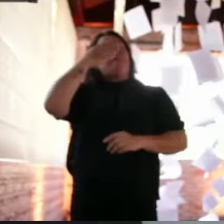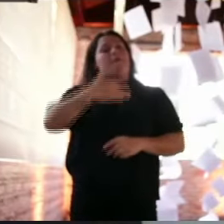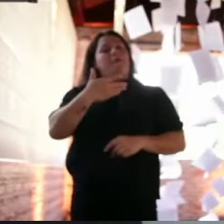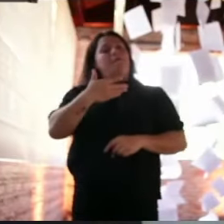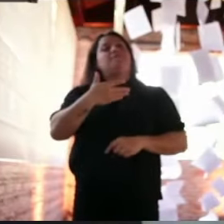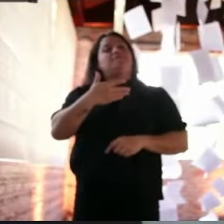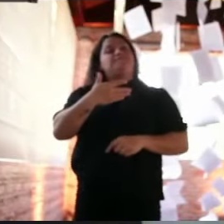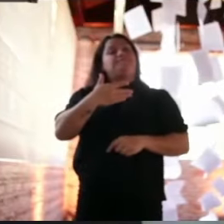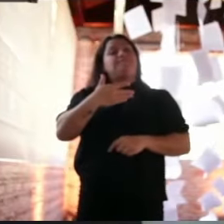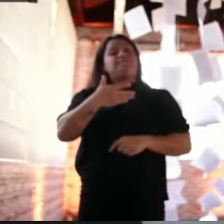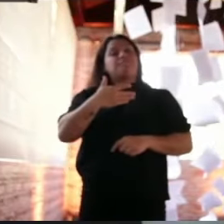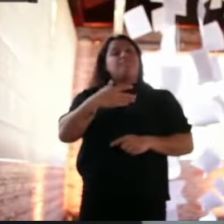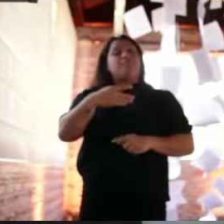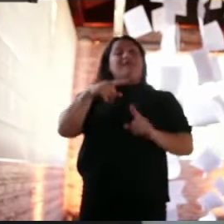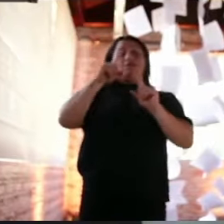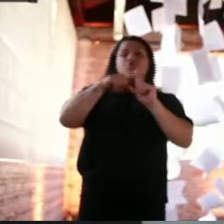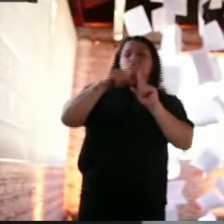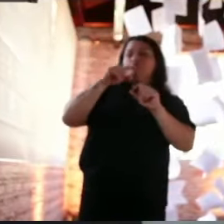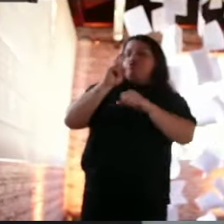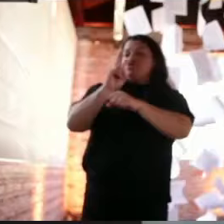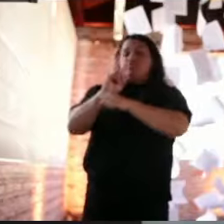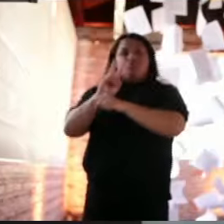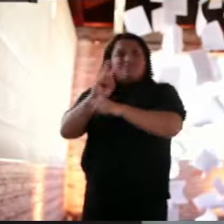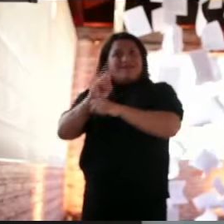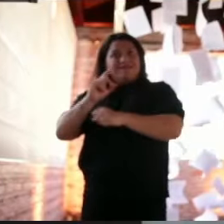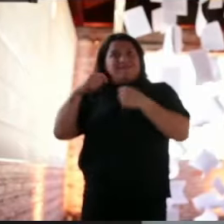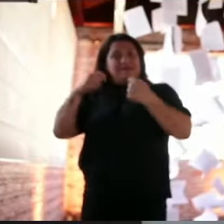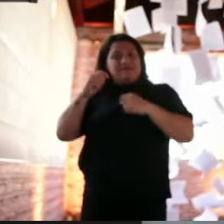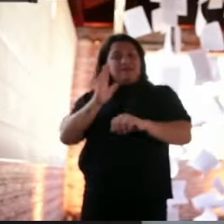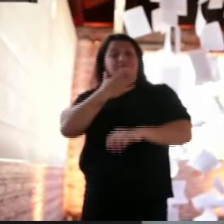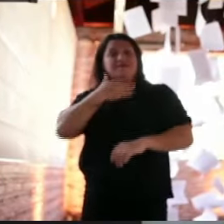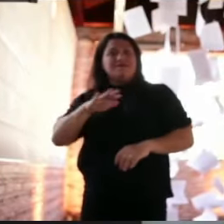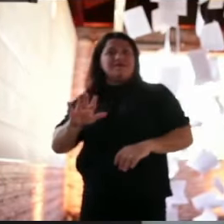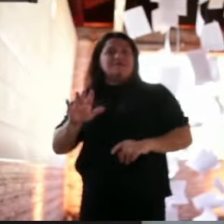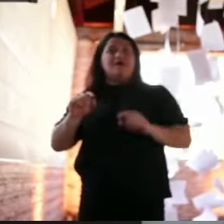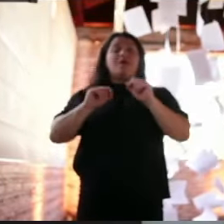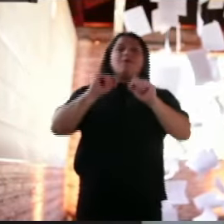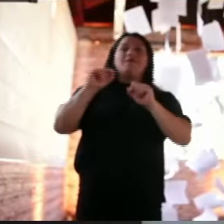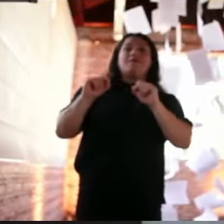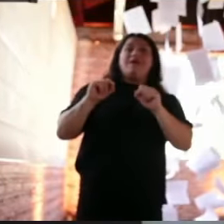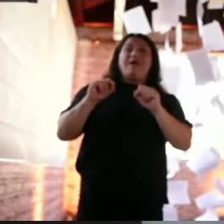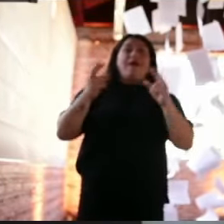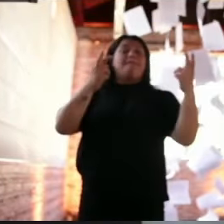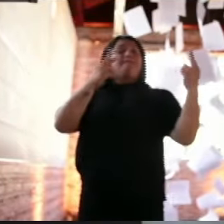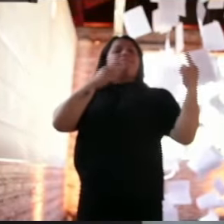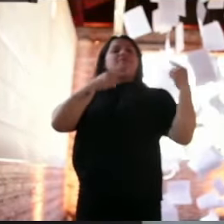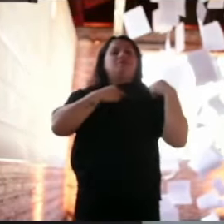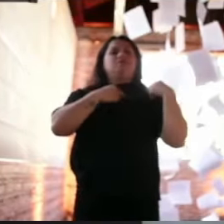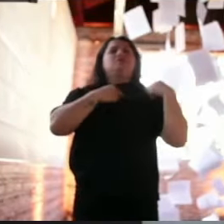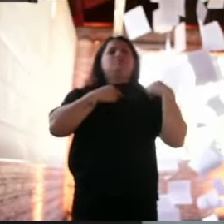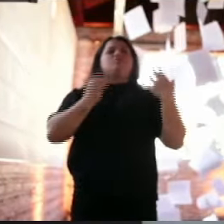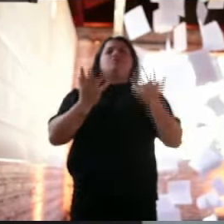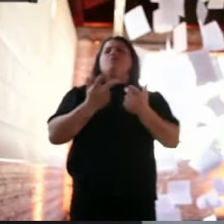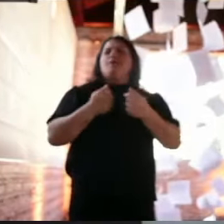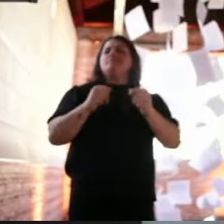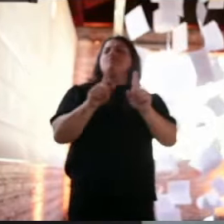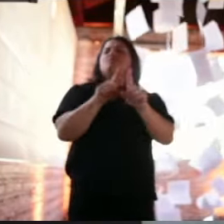gente que o tipo de cuidado que tem que ser oferecido para criança é de uma imensa responsabilidade e qualidade